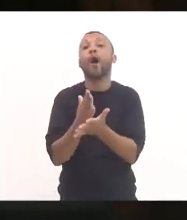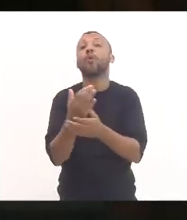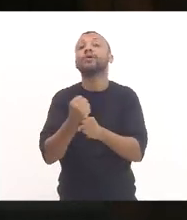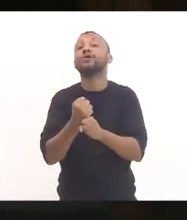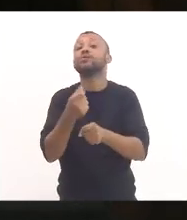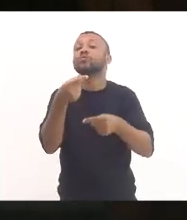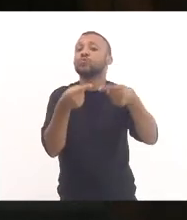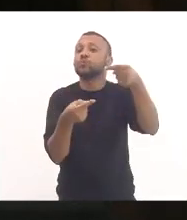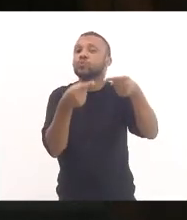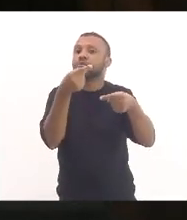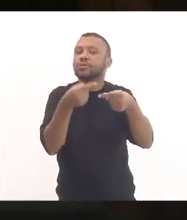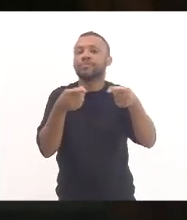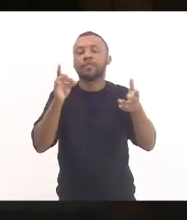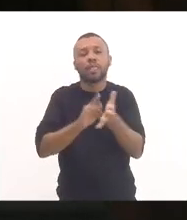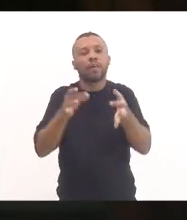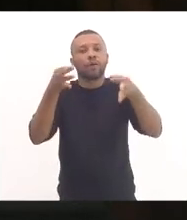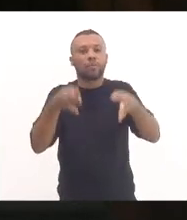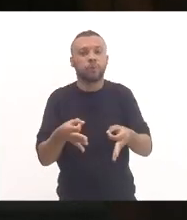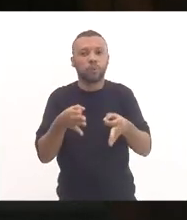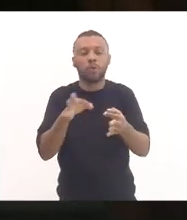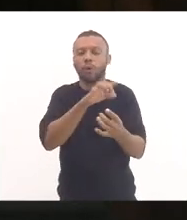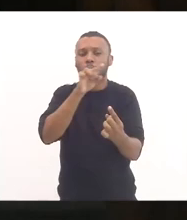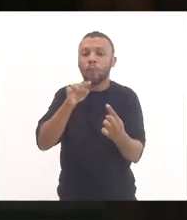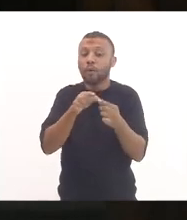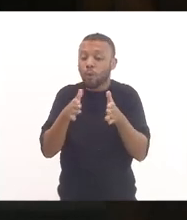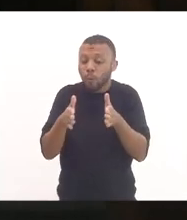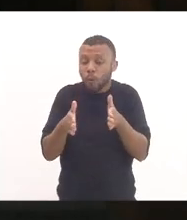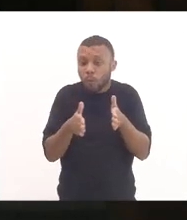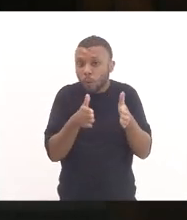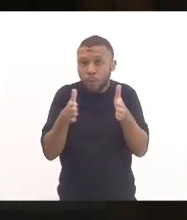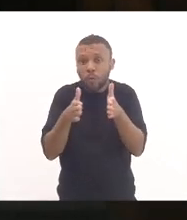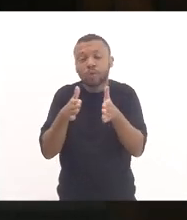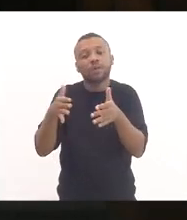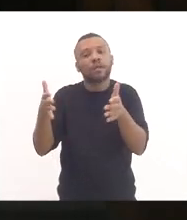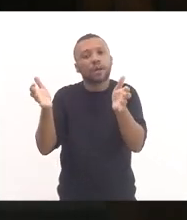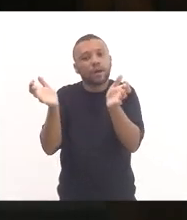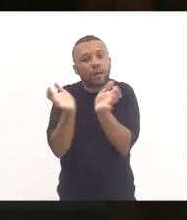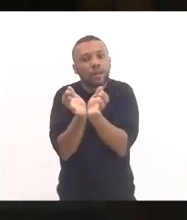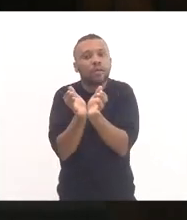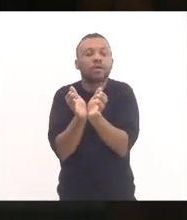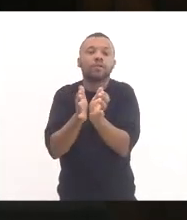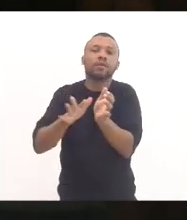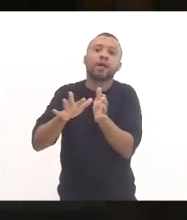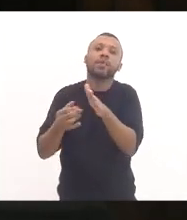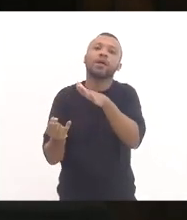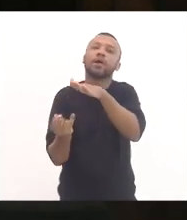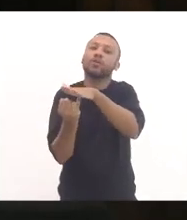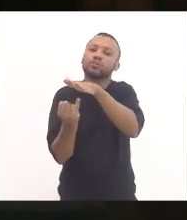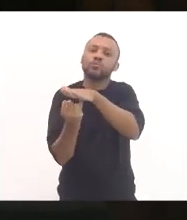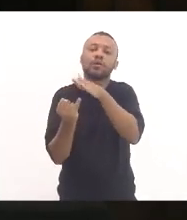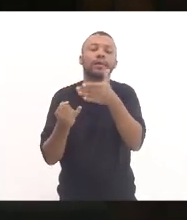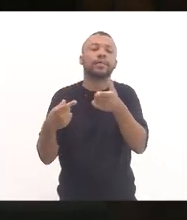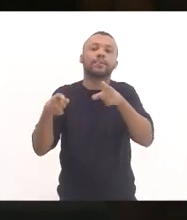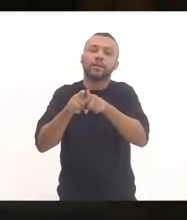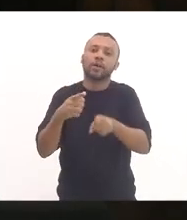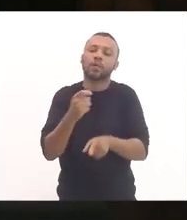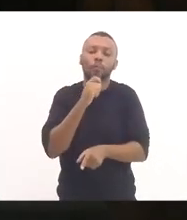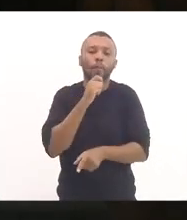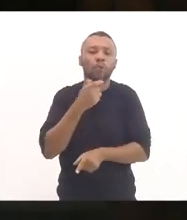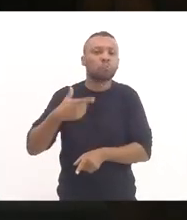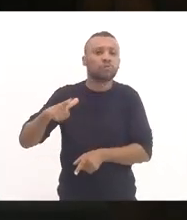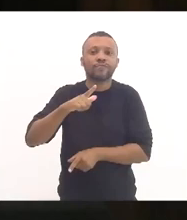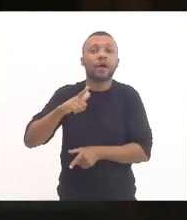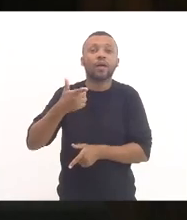efetivamente não é o os rumos da nossa categoria da nossa instituição e não não tivemos essa